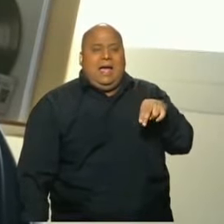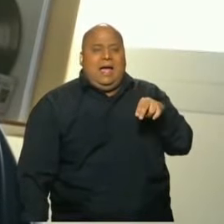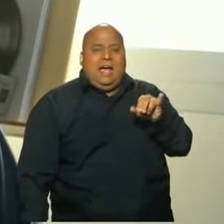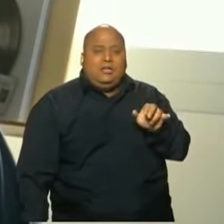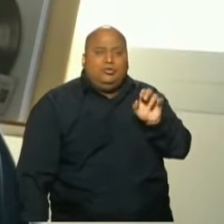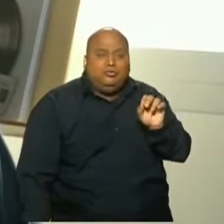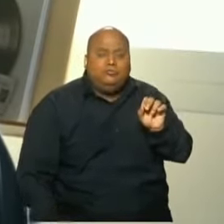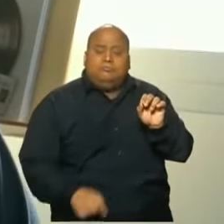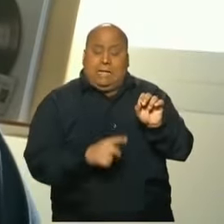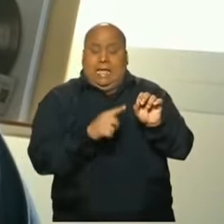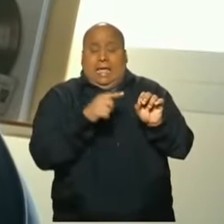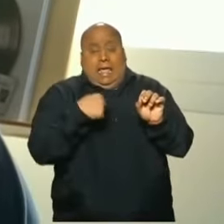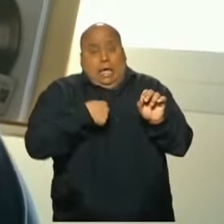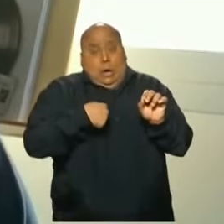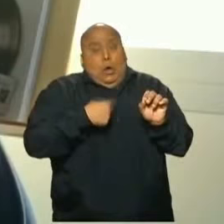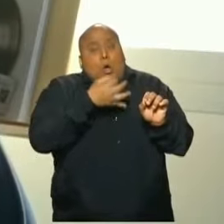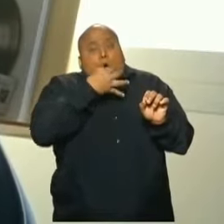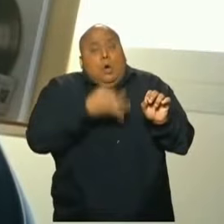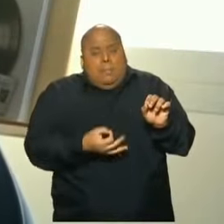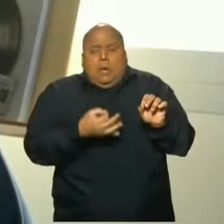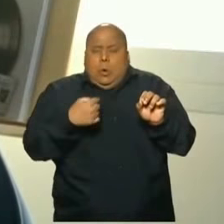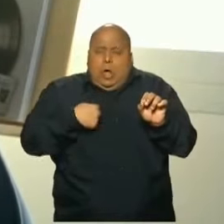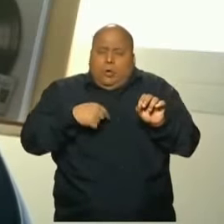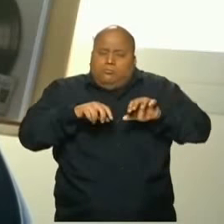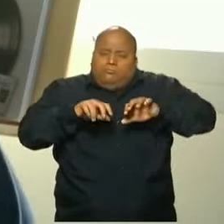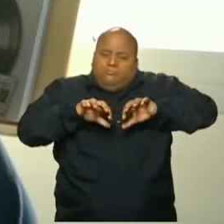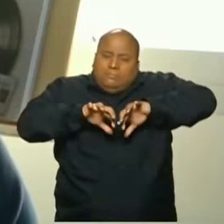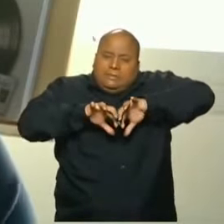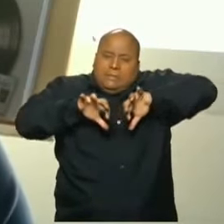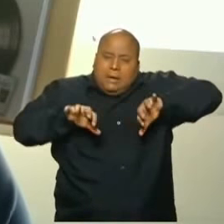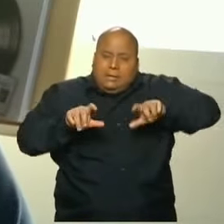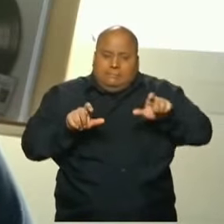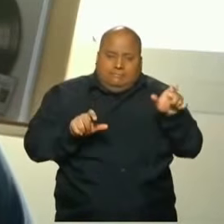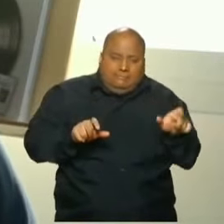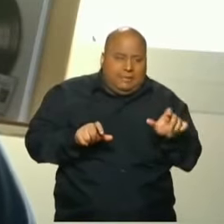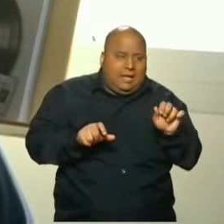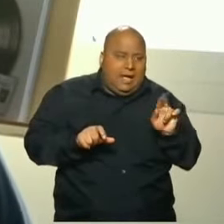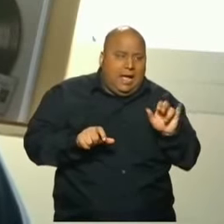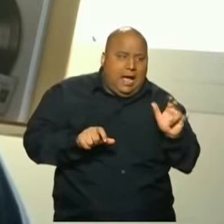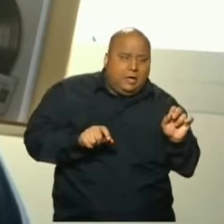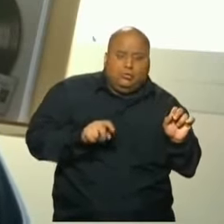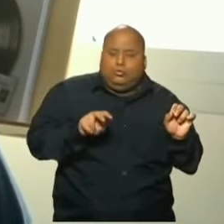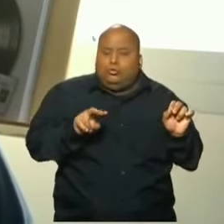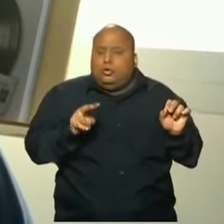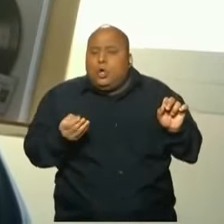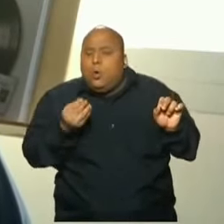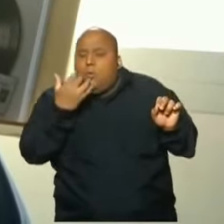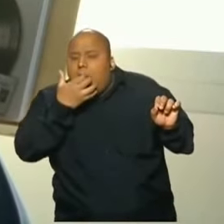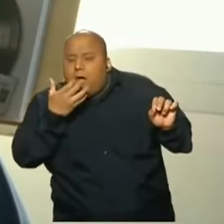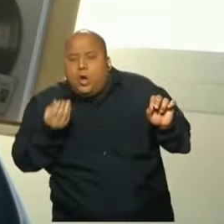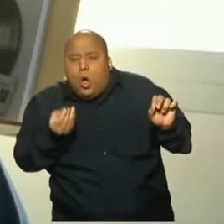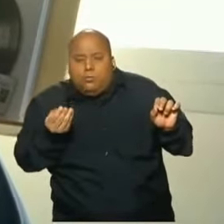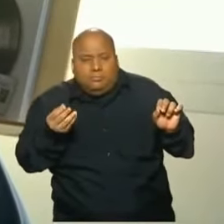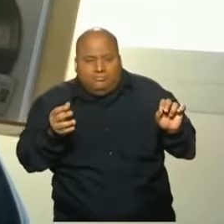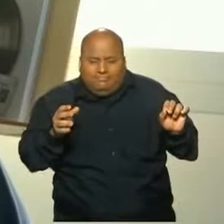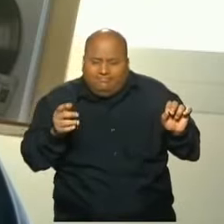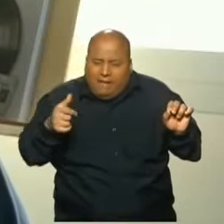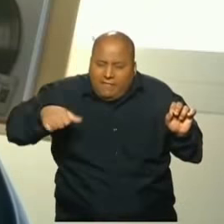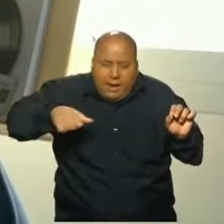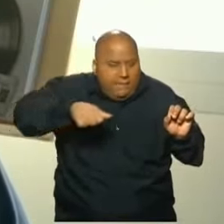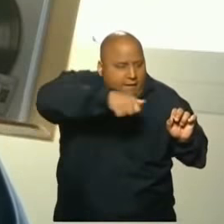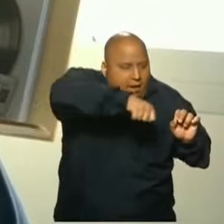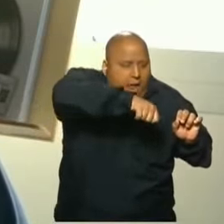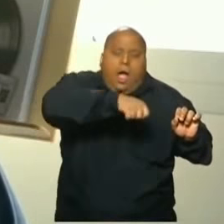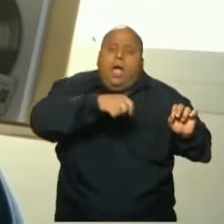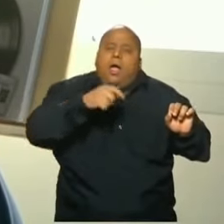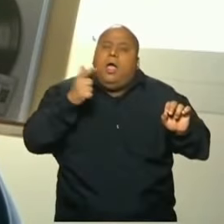avaliação, eu pude separar o arranjo da interpretação e por